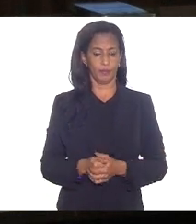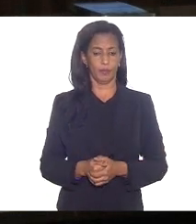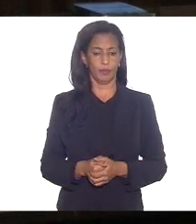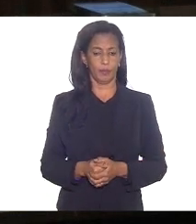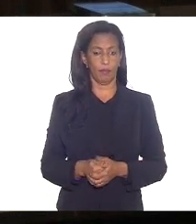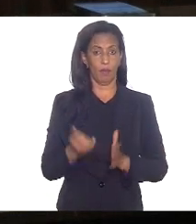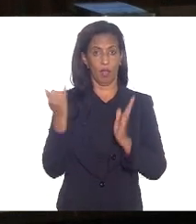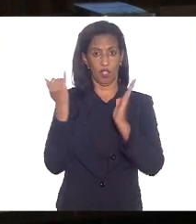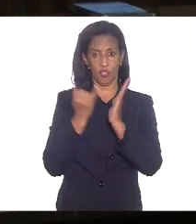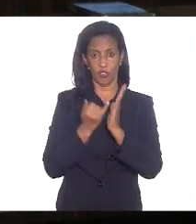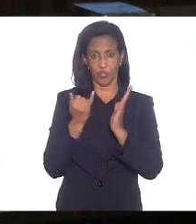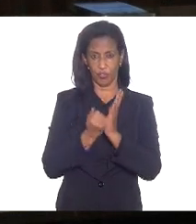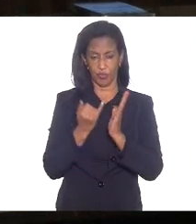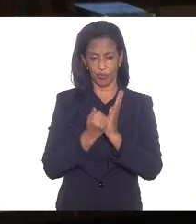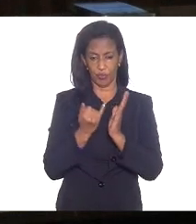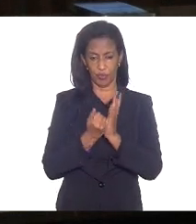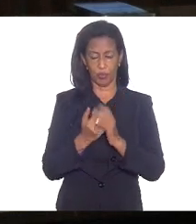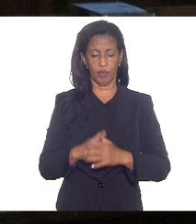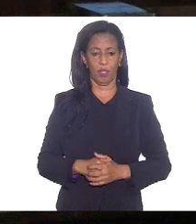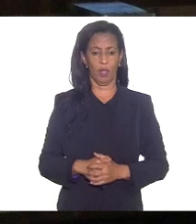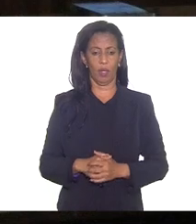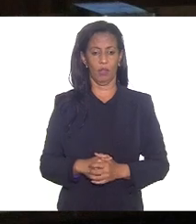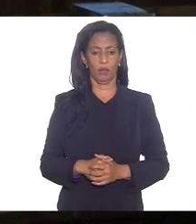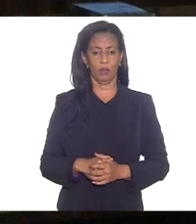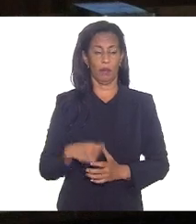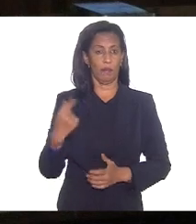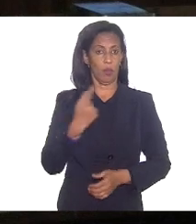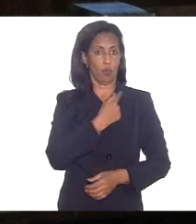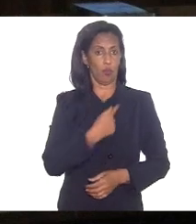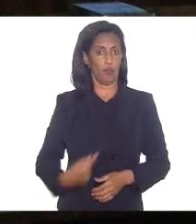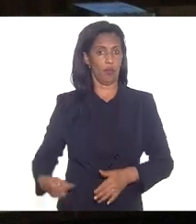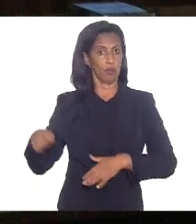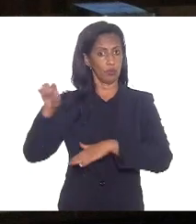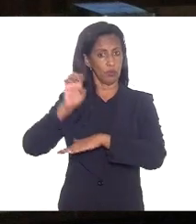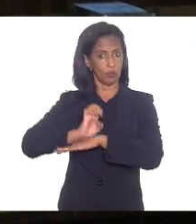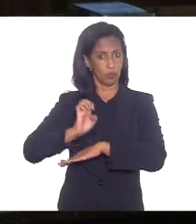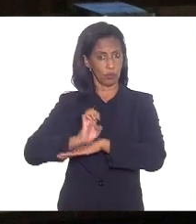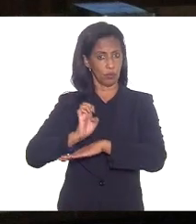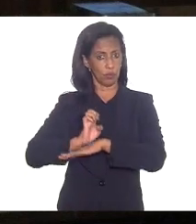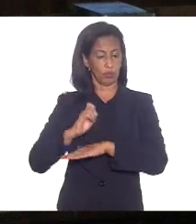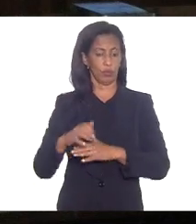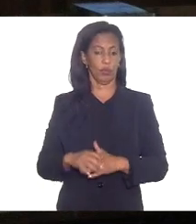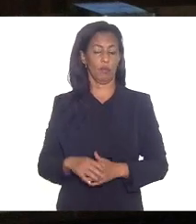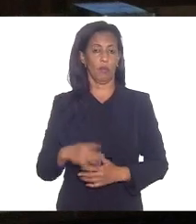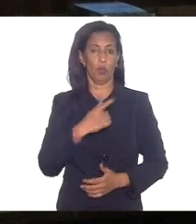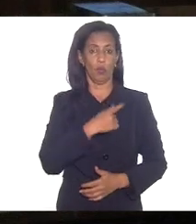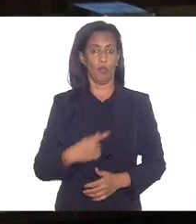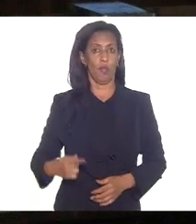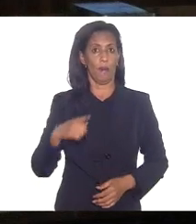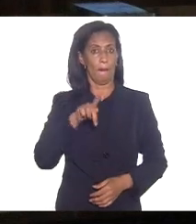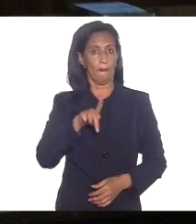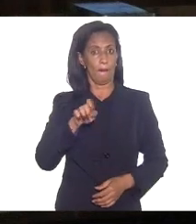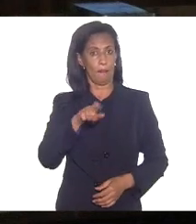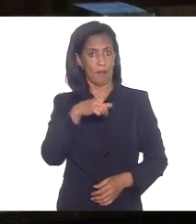o edital publicado pelo governo do estado, na época do governador